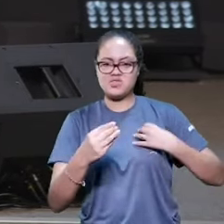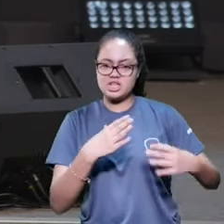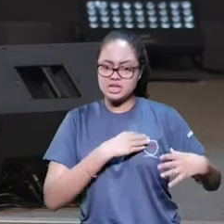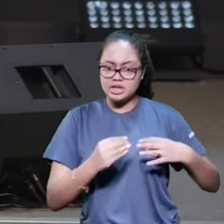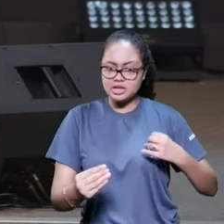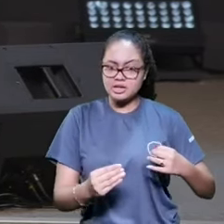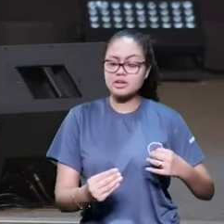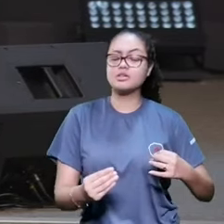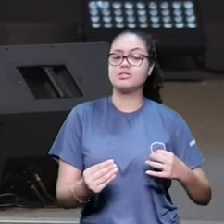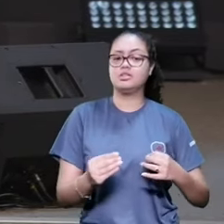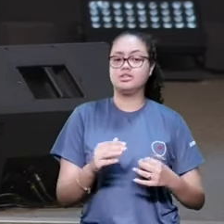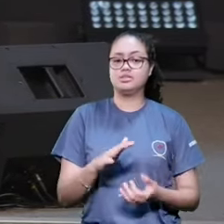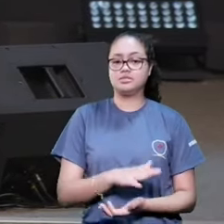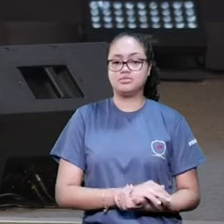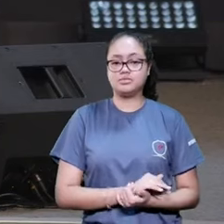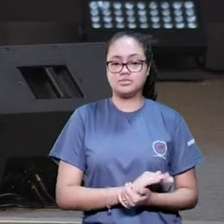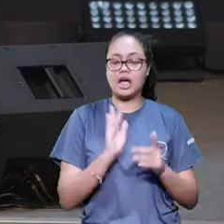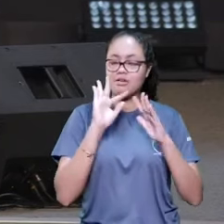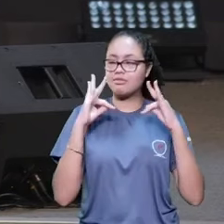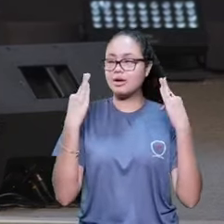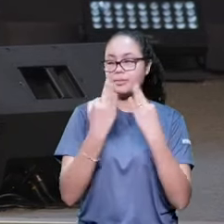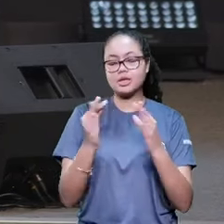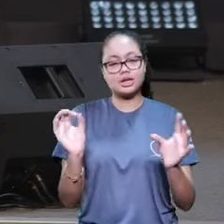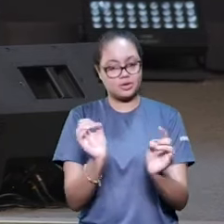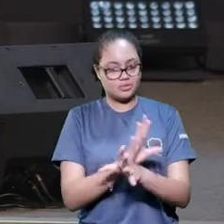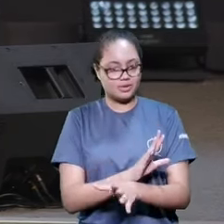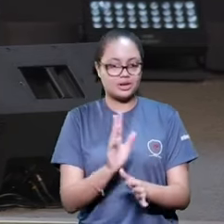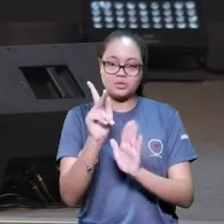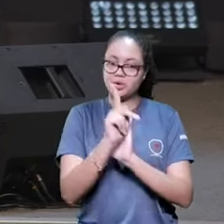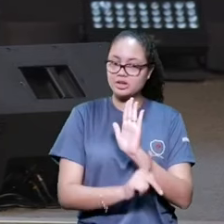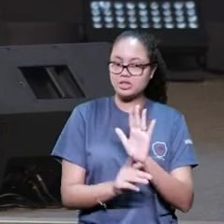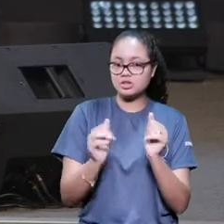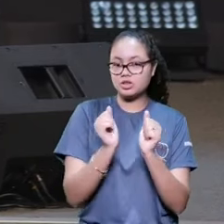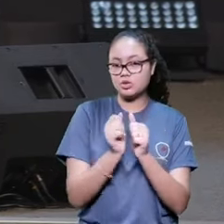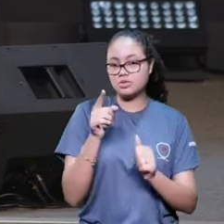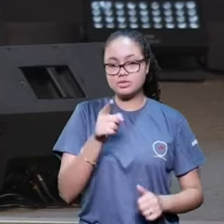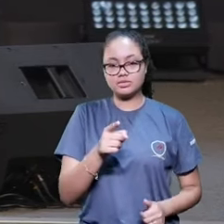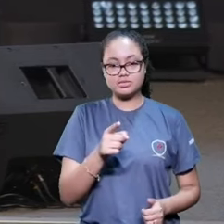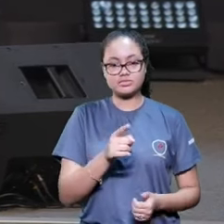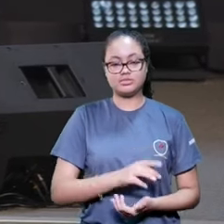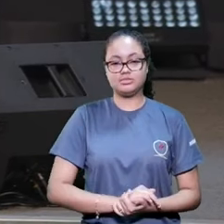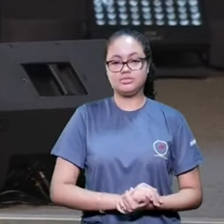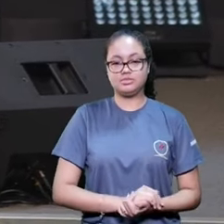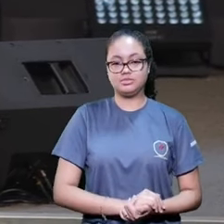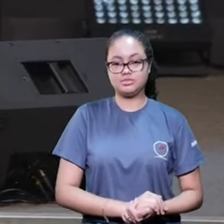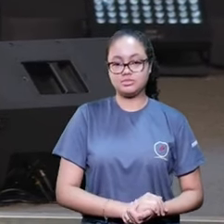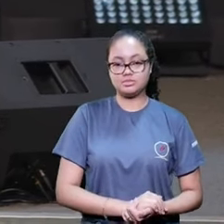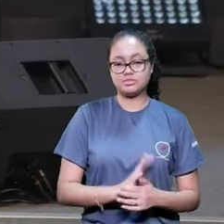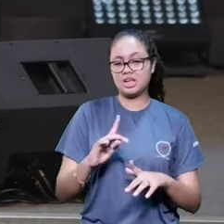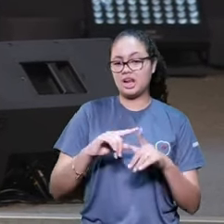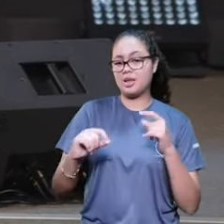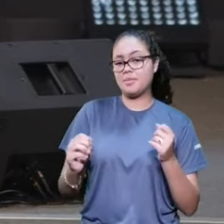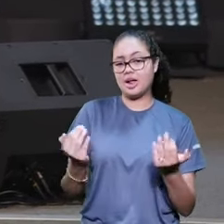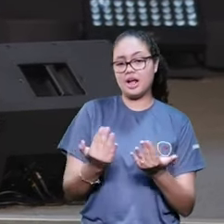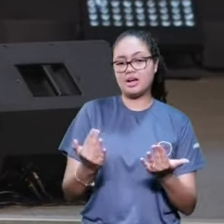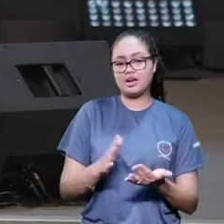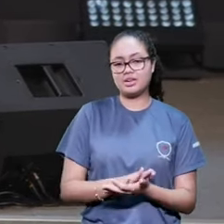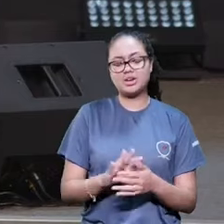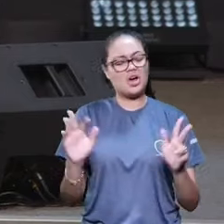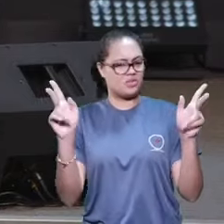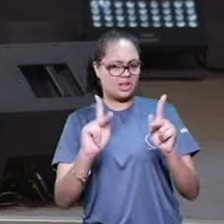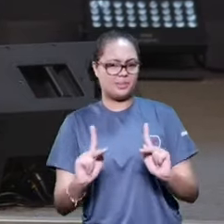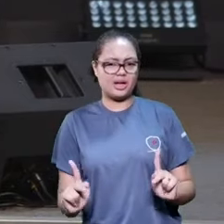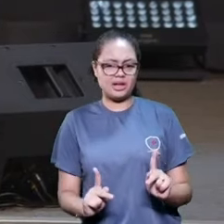vai entrar as esposas dos teus filhos no projeto que eu tenho contigo. Eu poderia ir embora agora, dizer para você, ó, fica em